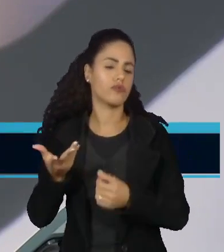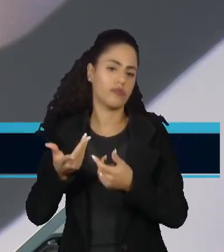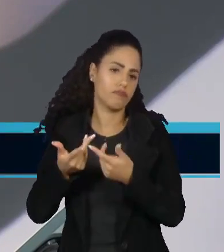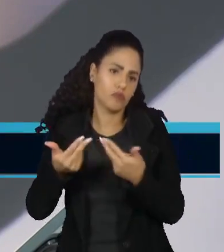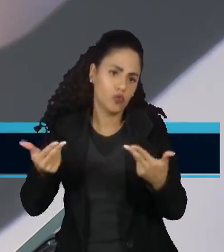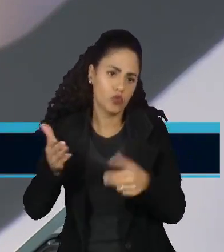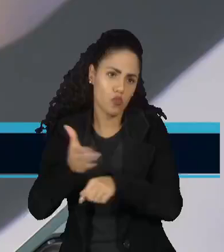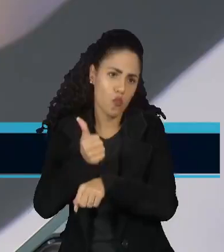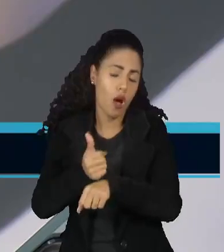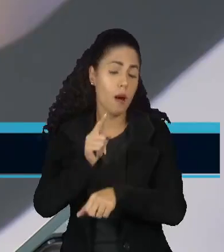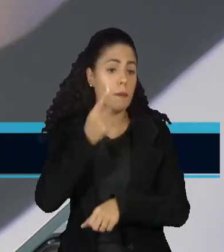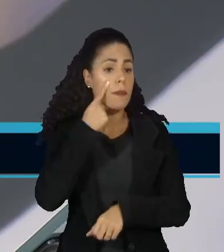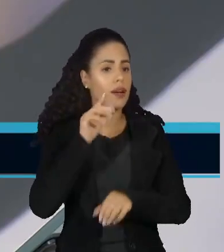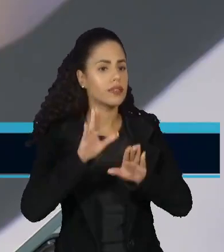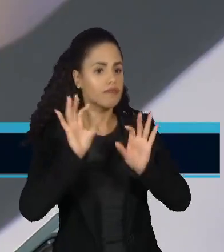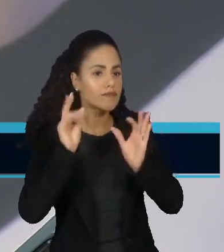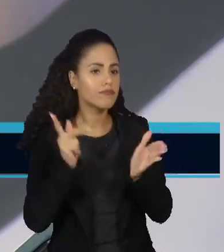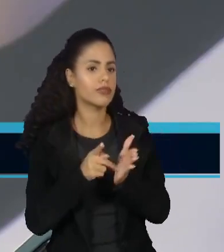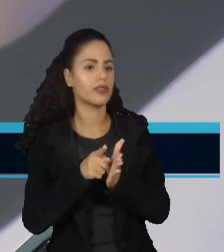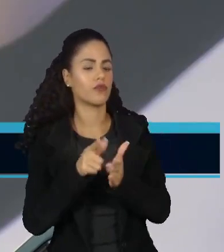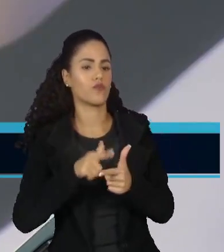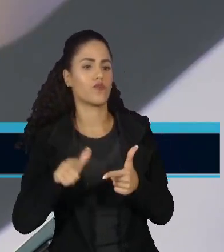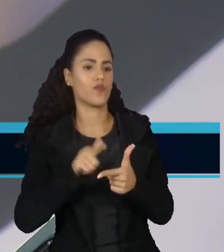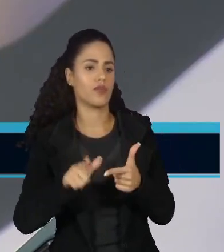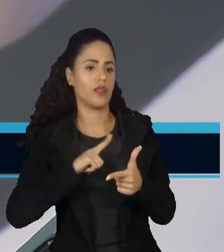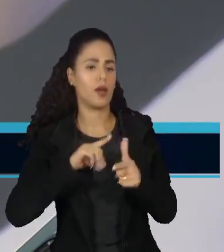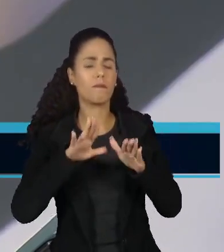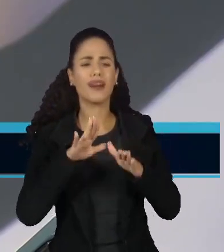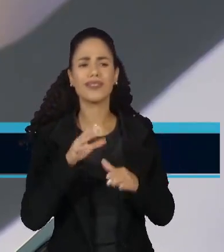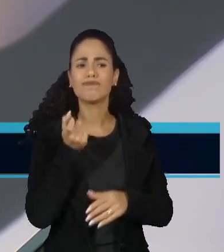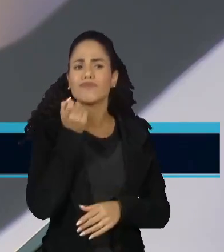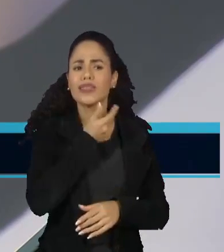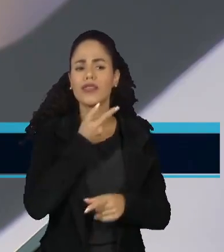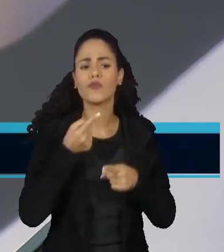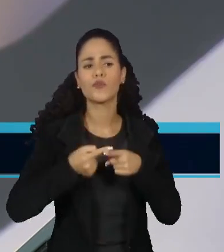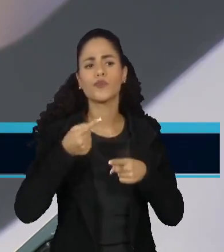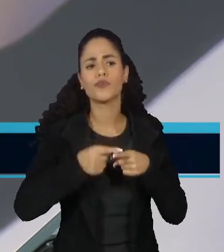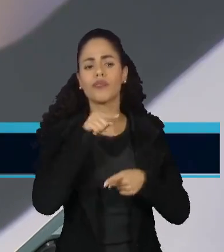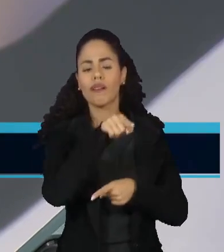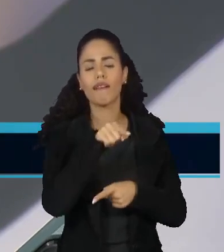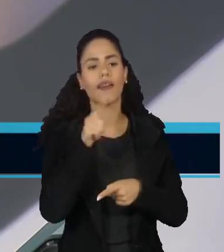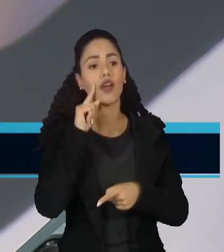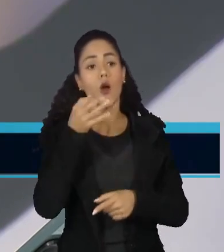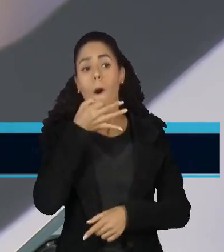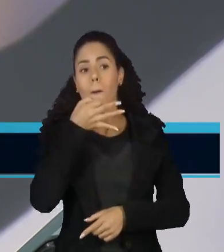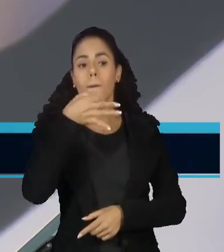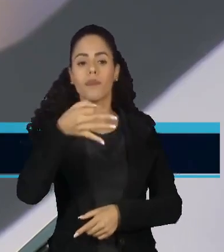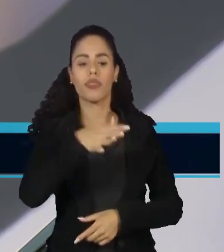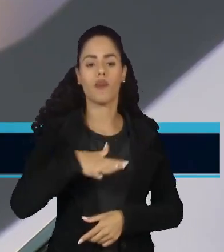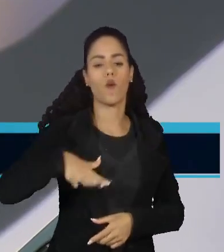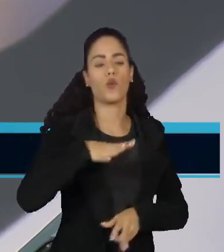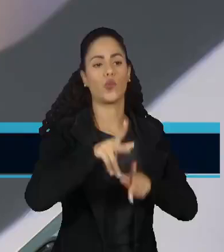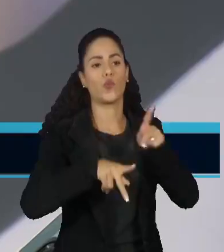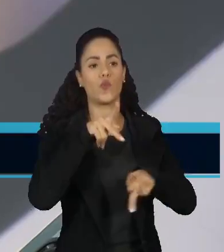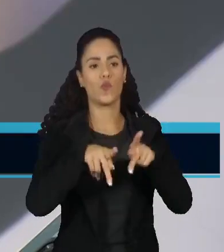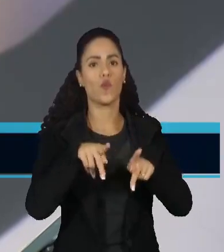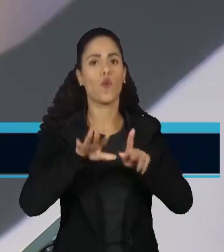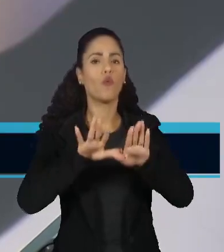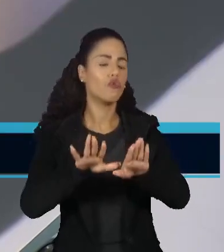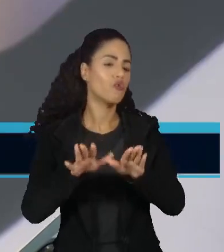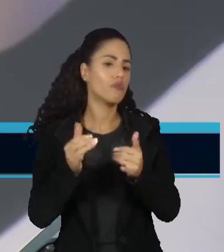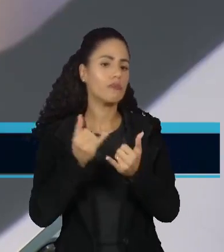Então, realmente é um grande problema. É incrível que a opinião pública ainda